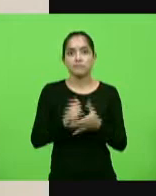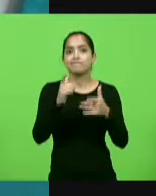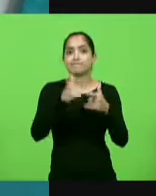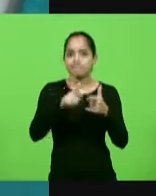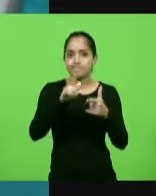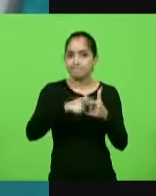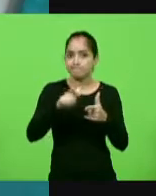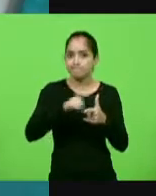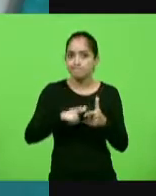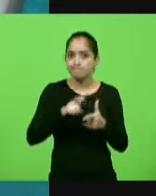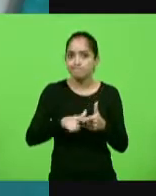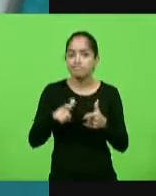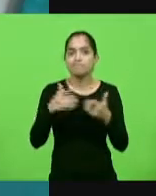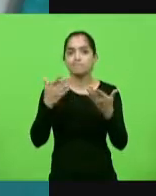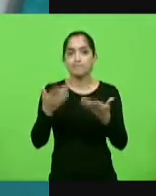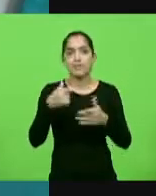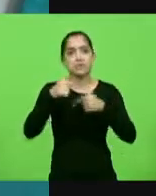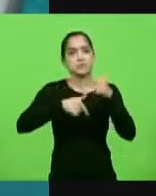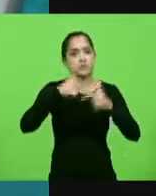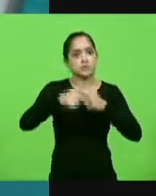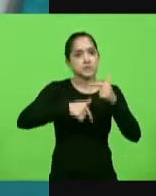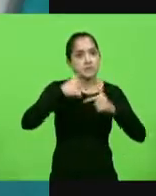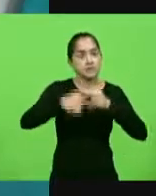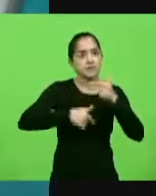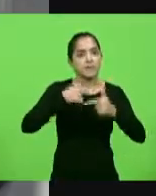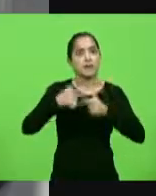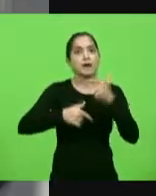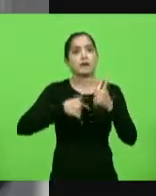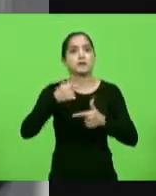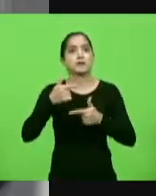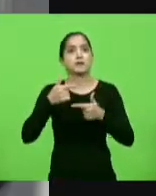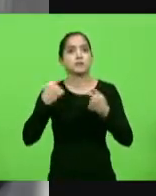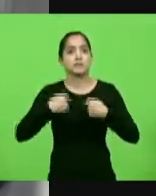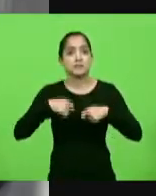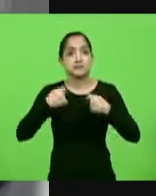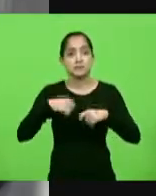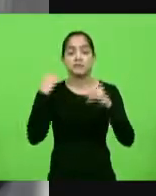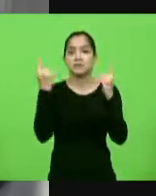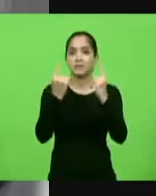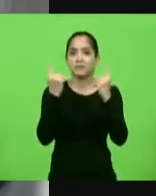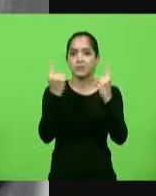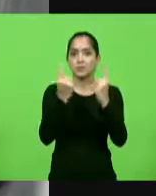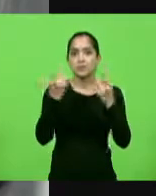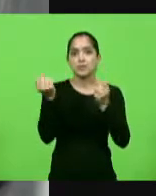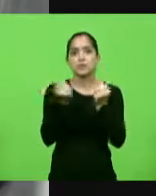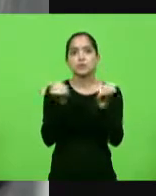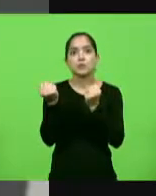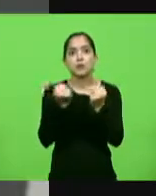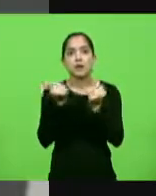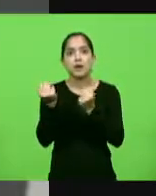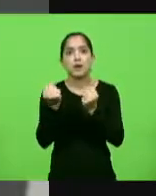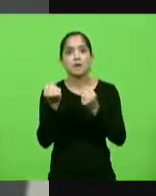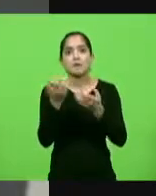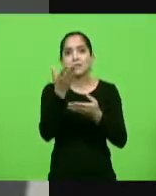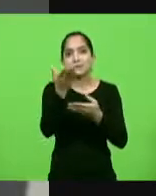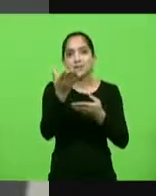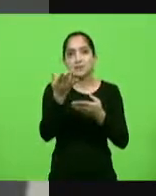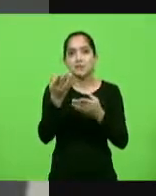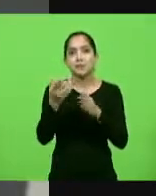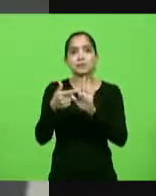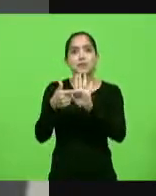daqueles trabalhadores que ali estão, no momento, às vezes, fatídico, eles precisam de uma ambulância, está ali um carro